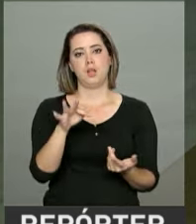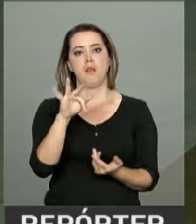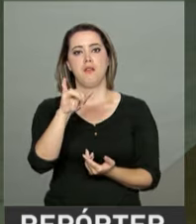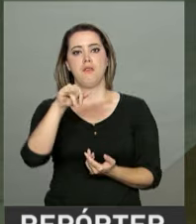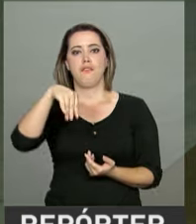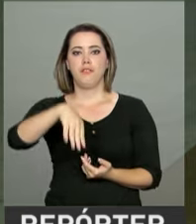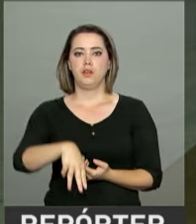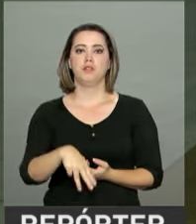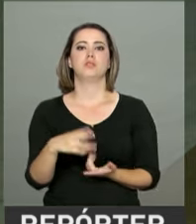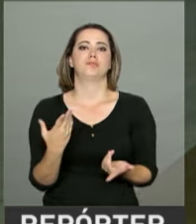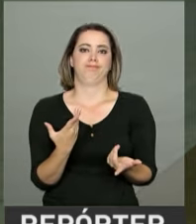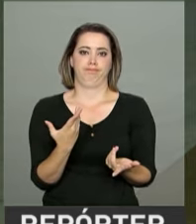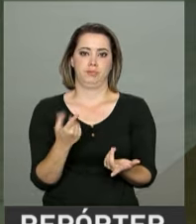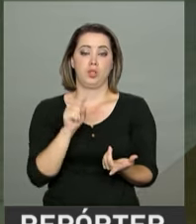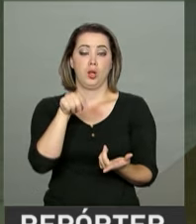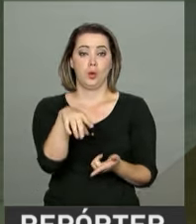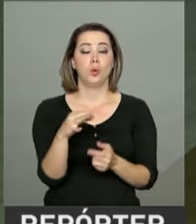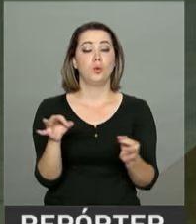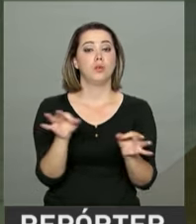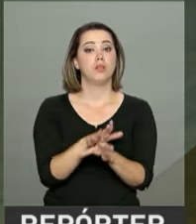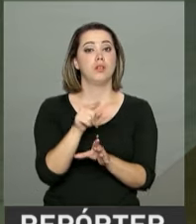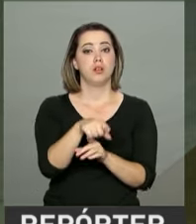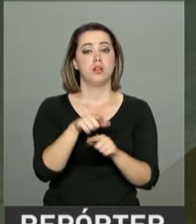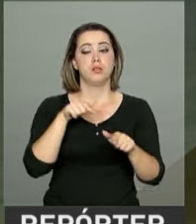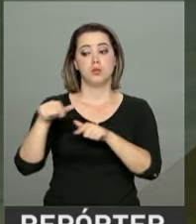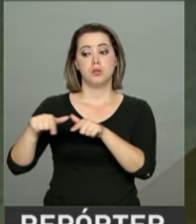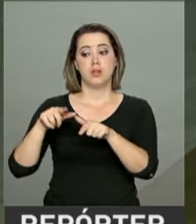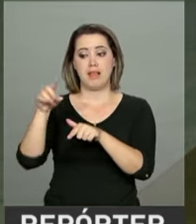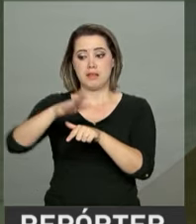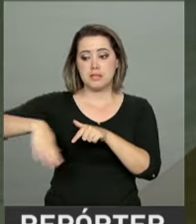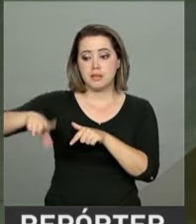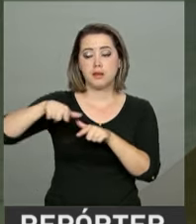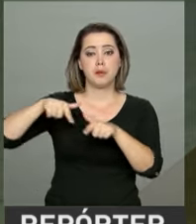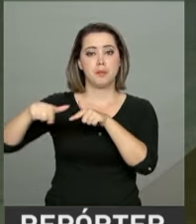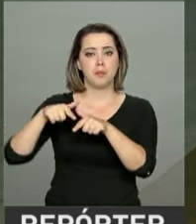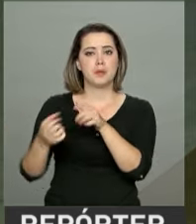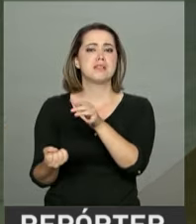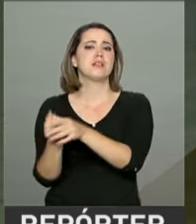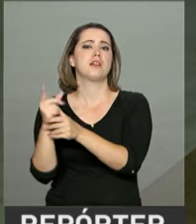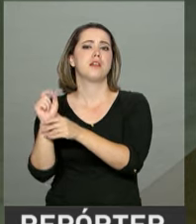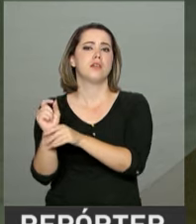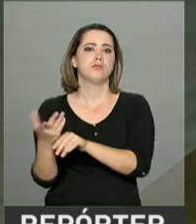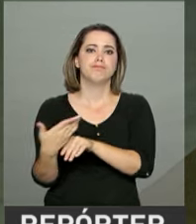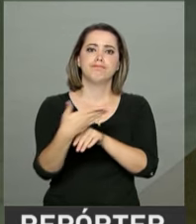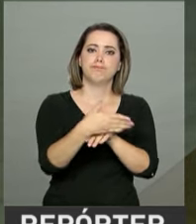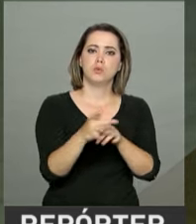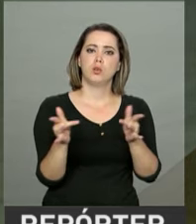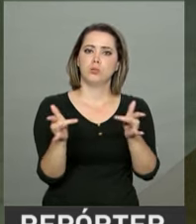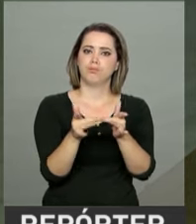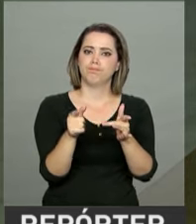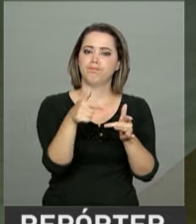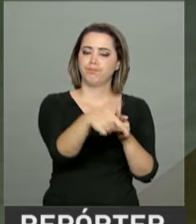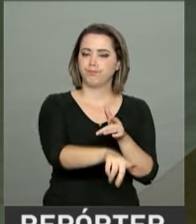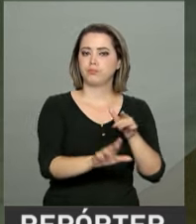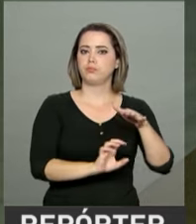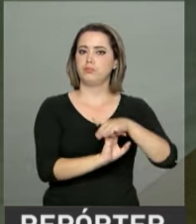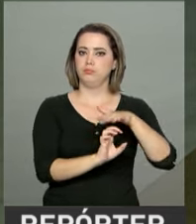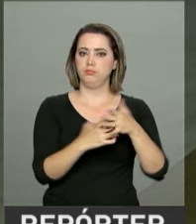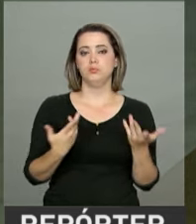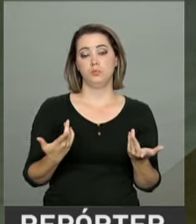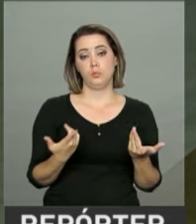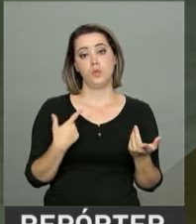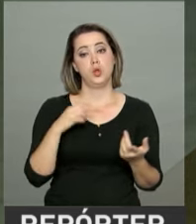naquelas atividades para as quais a empresa foi originalmente criada. O presidente Michel Temer